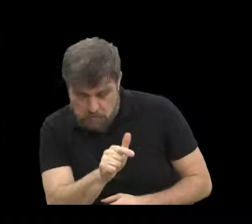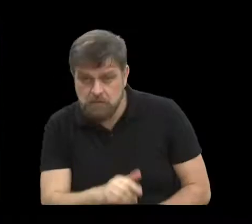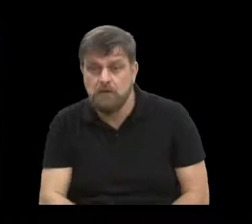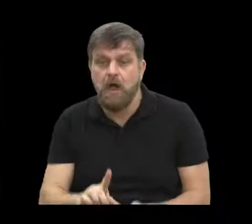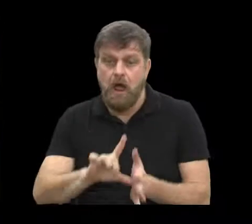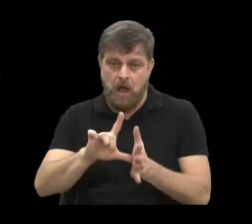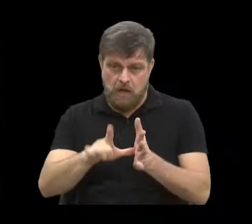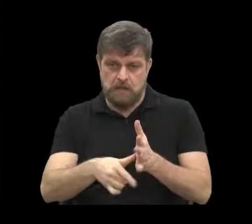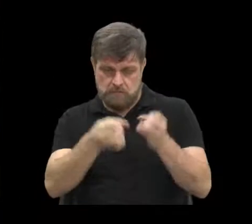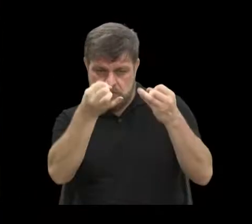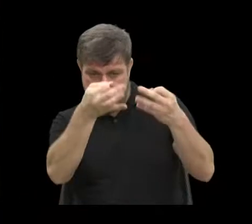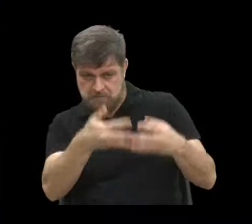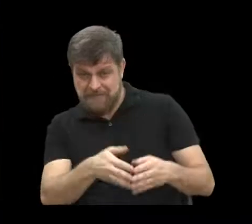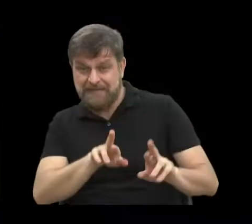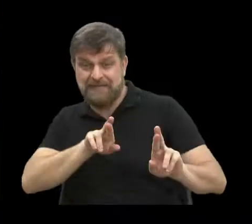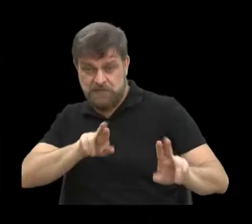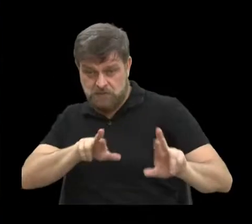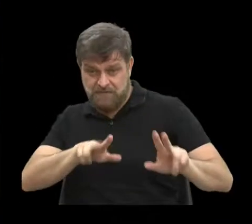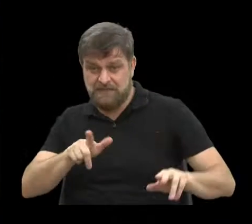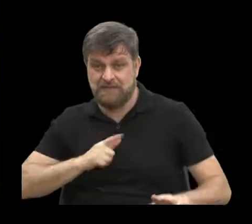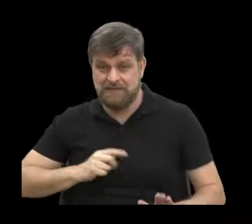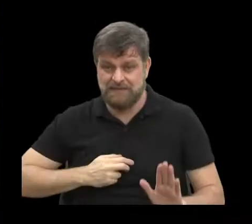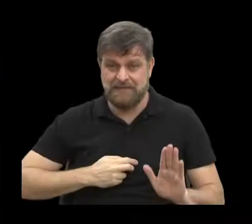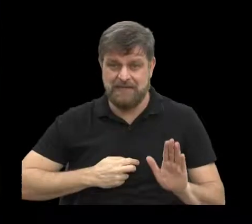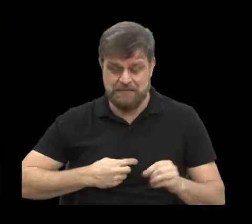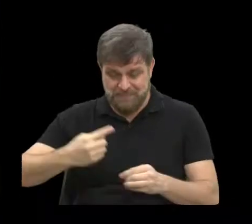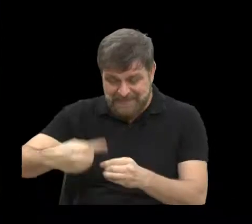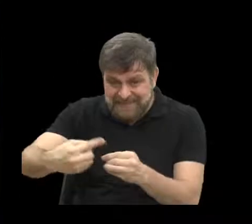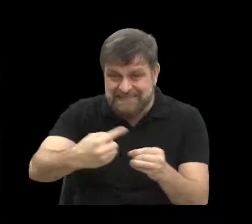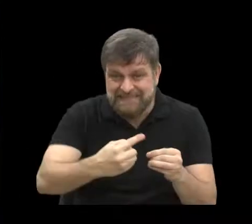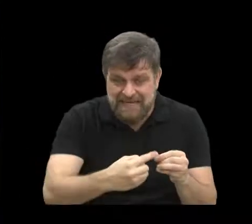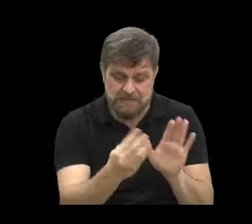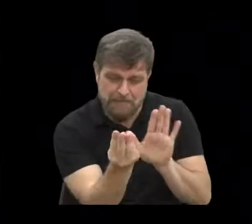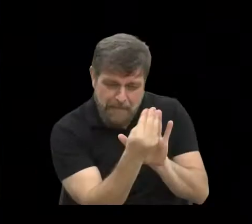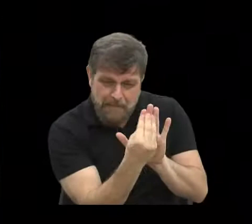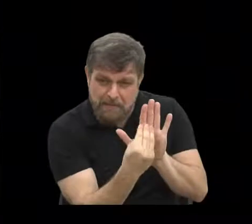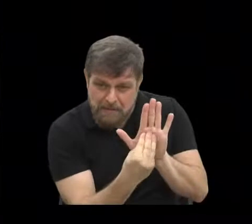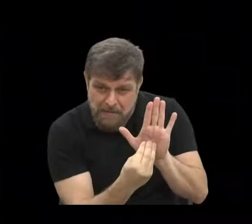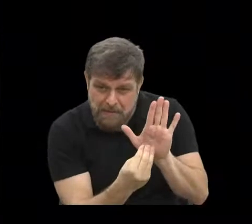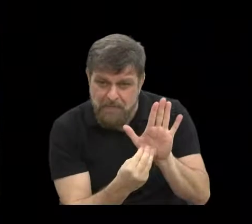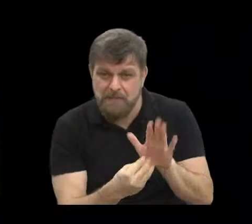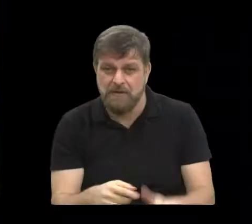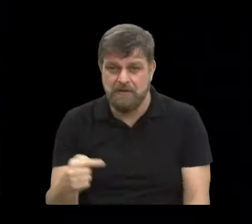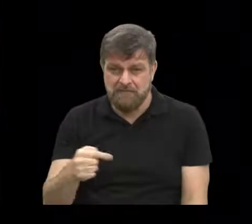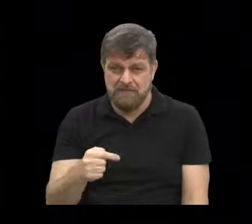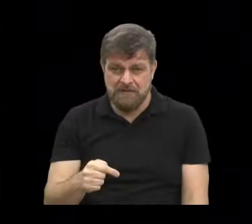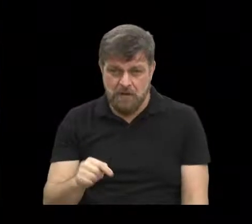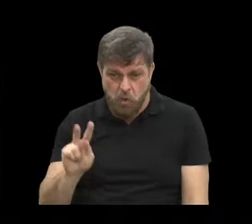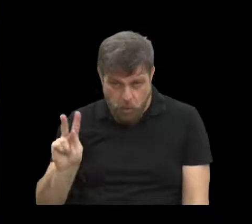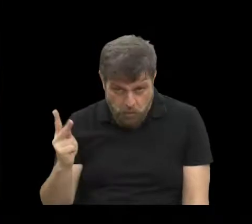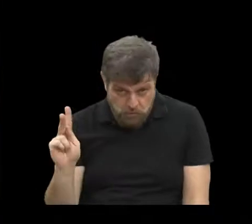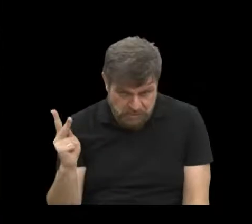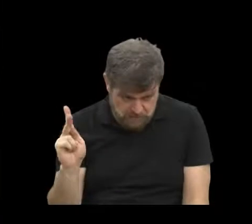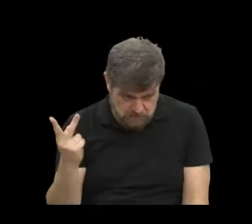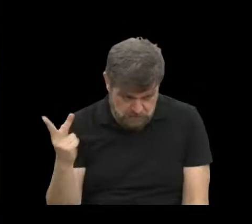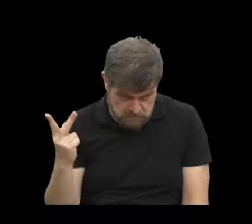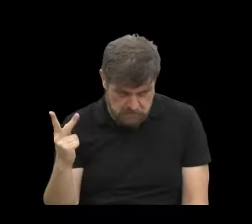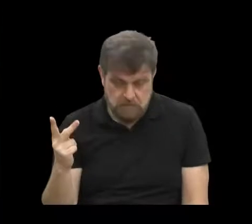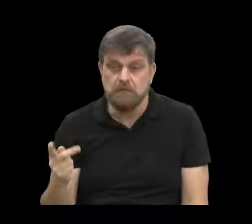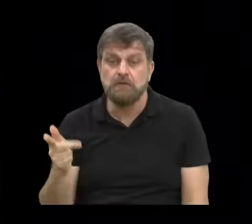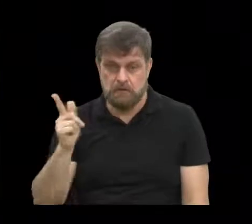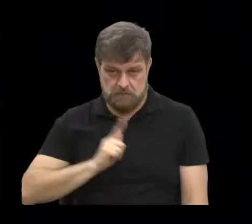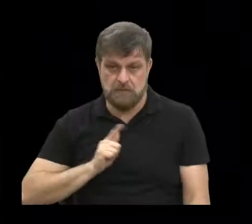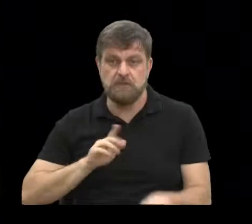sequência a gente vai ver a lista de cidades que essa ACP alcança. Você falou que é a Hortolândia, é isso? É